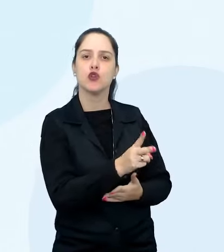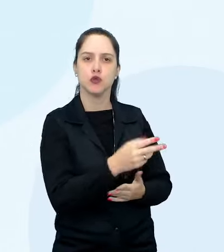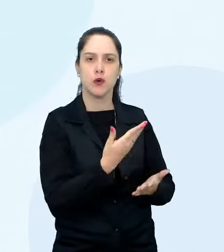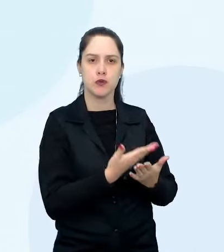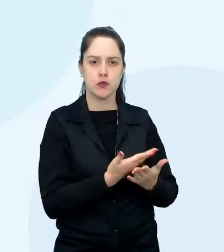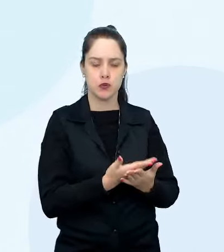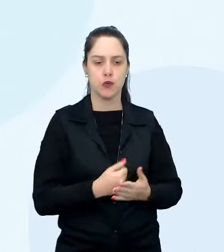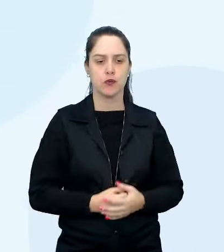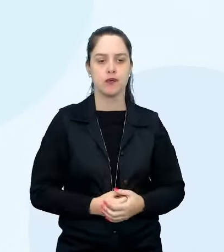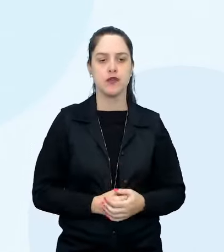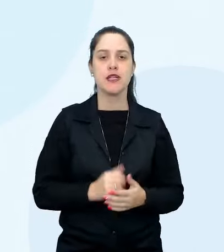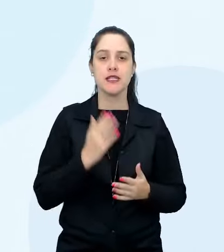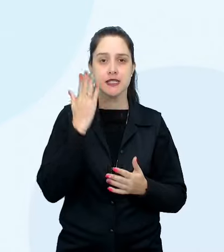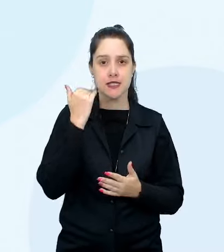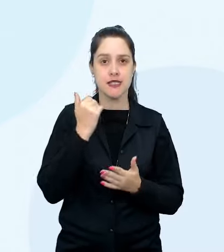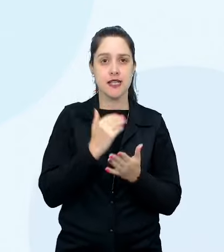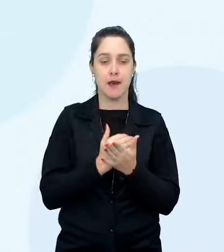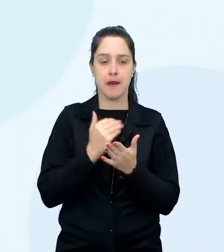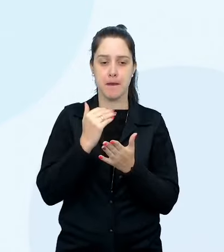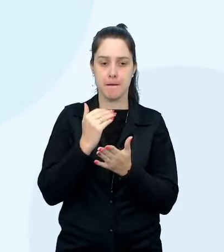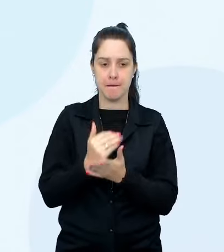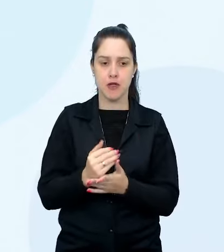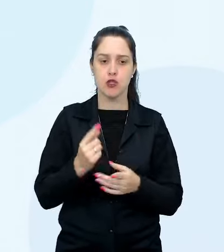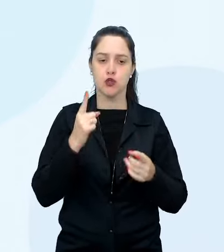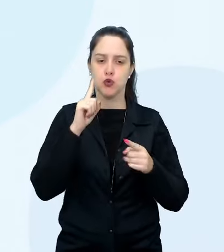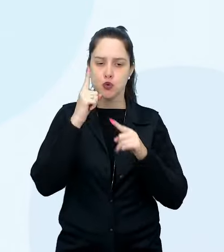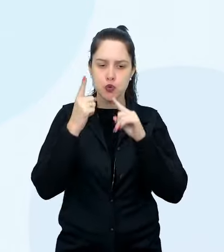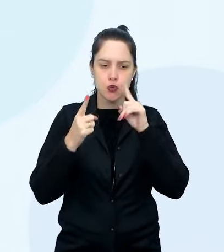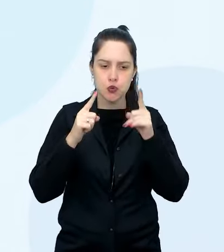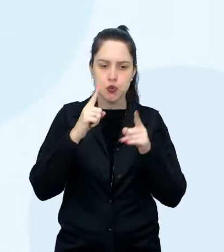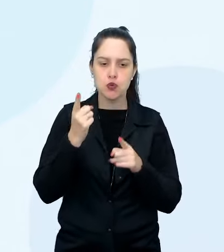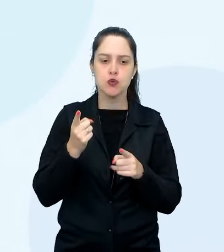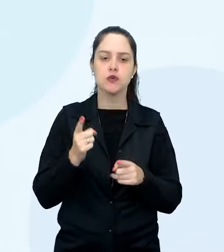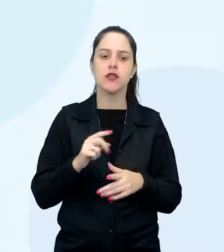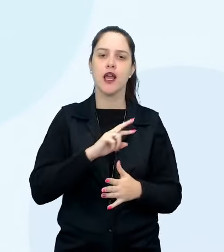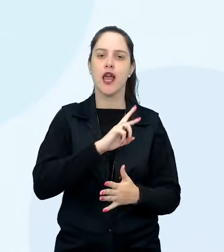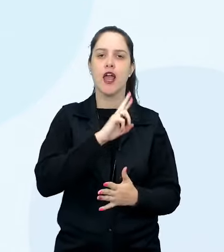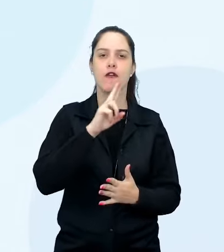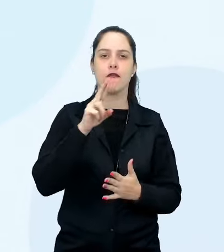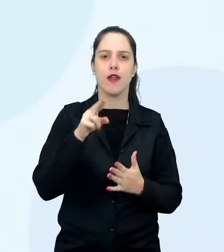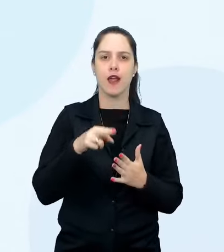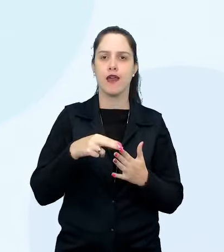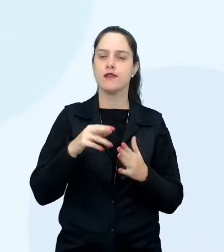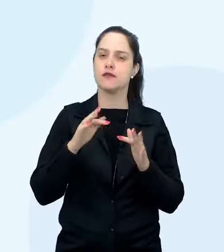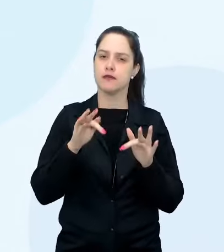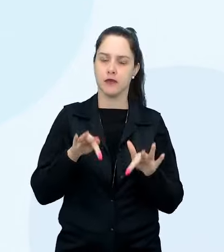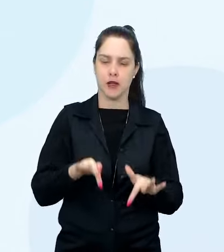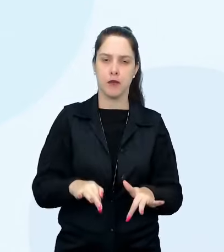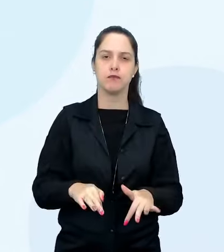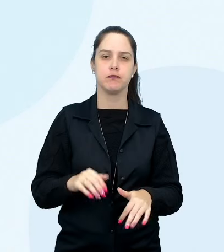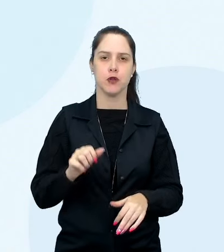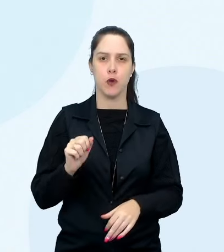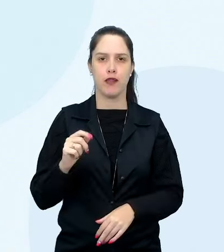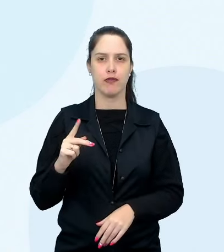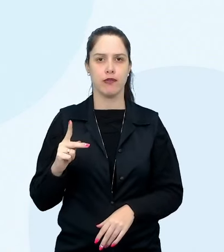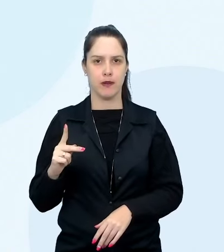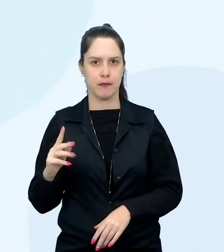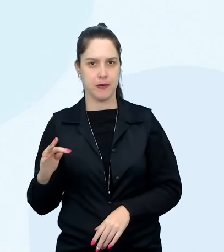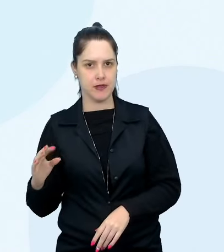estudos. Saiba mais, vai ter as dúvidas e as referências bibliográficas usadas para esse momento de ATPC.